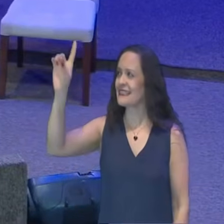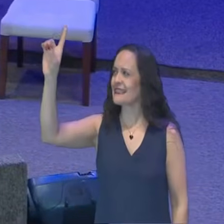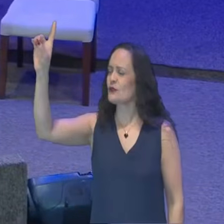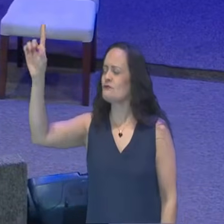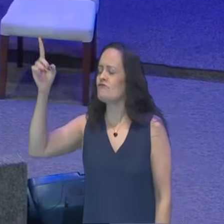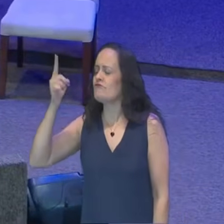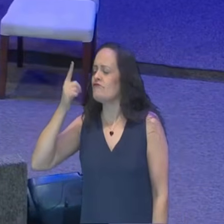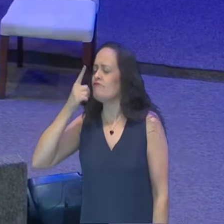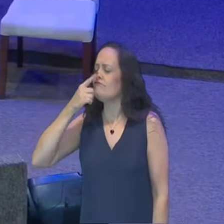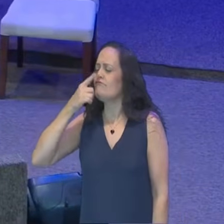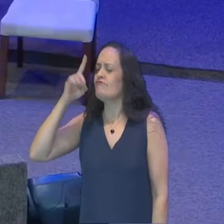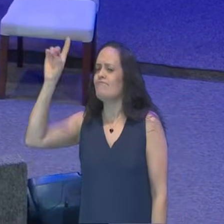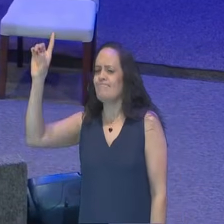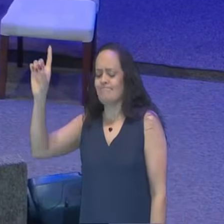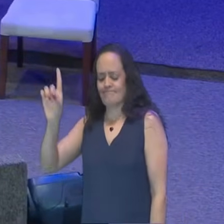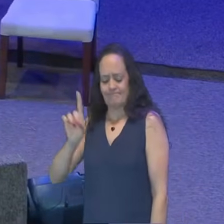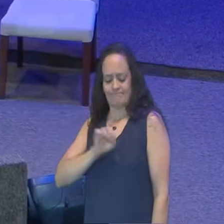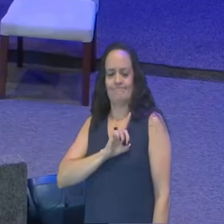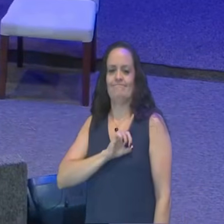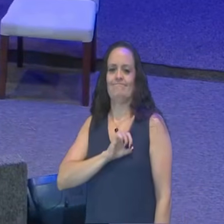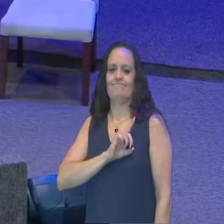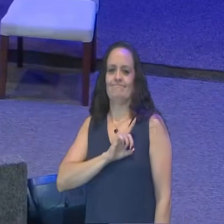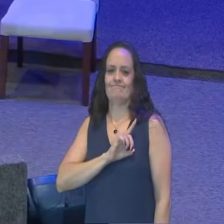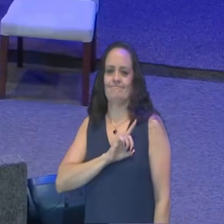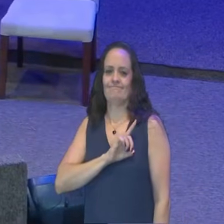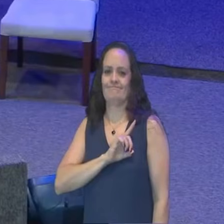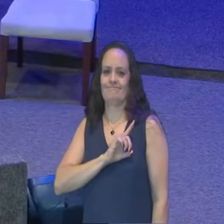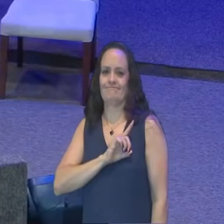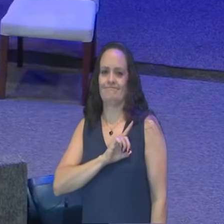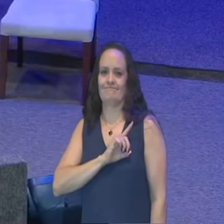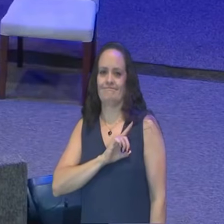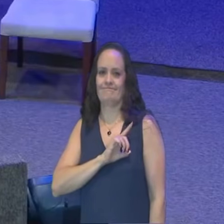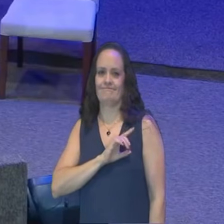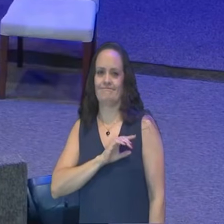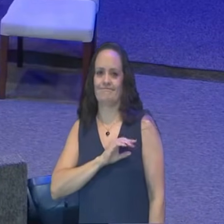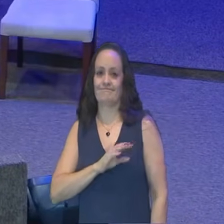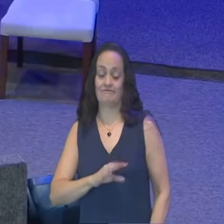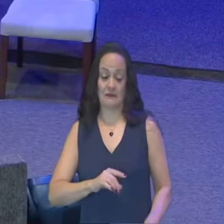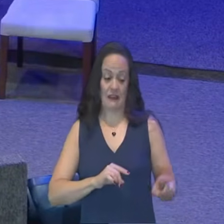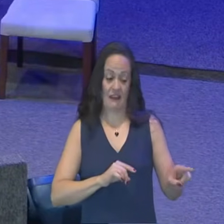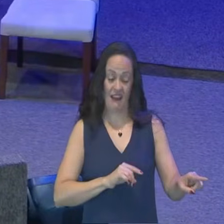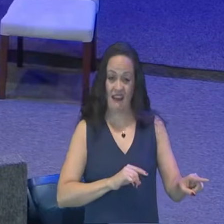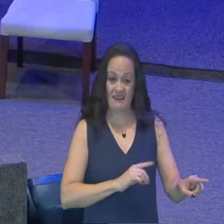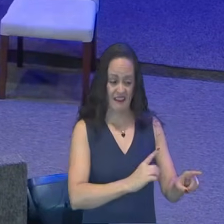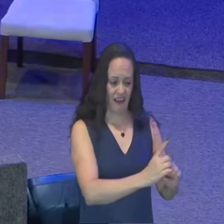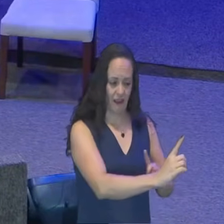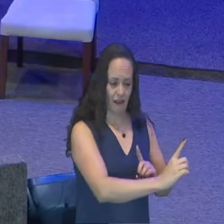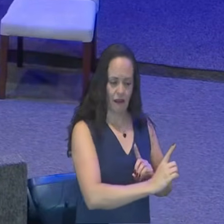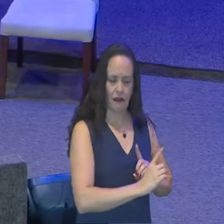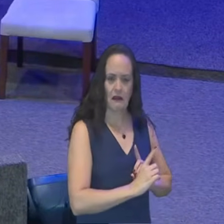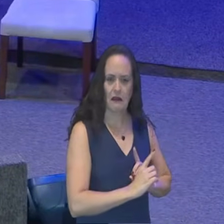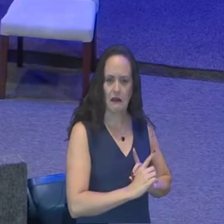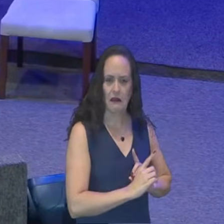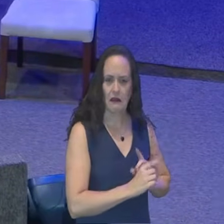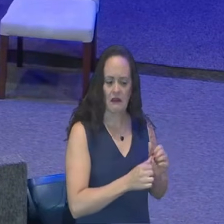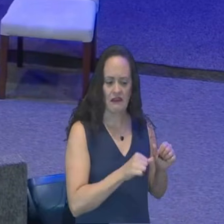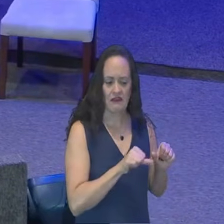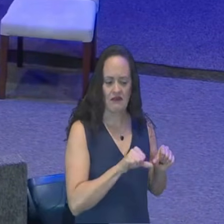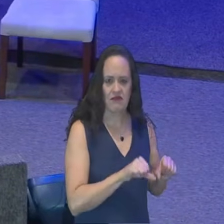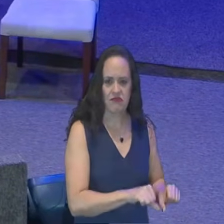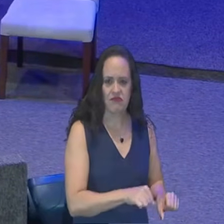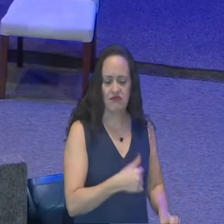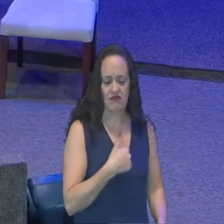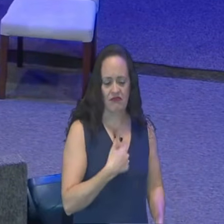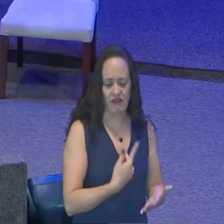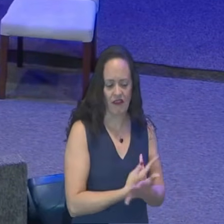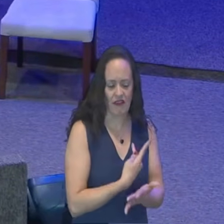próximo, porque ele é muito parecido conosco, forjado através de pequenos hábitos